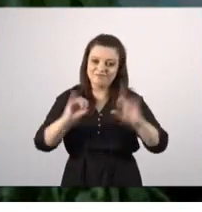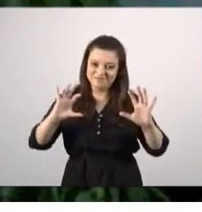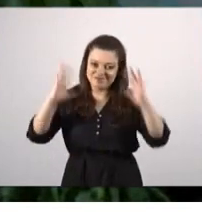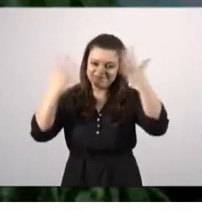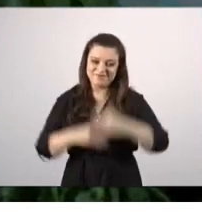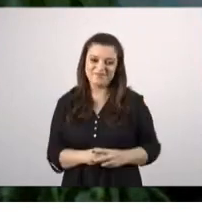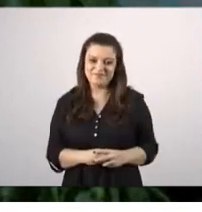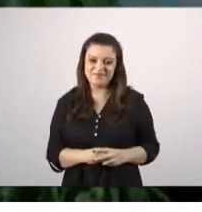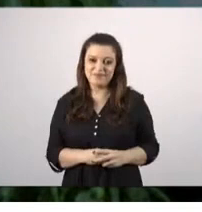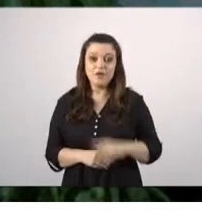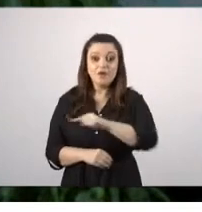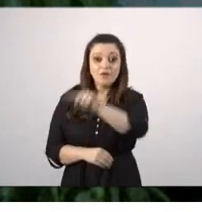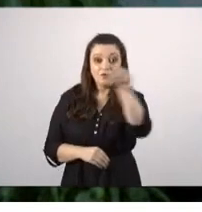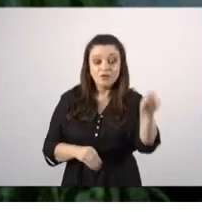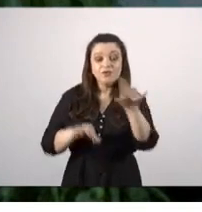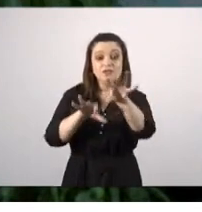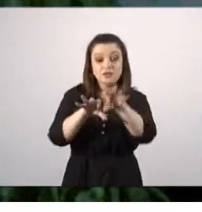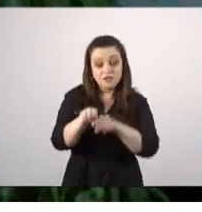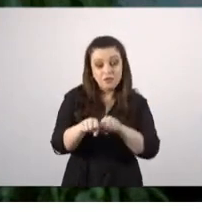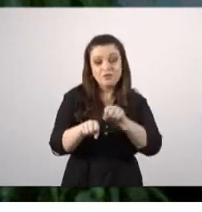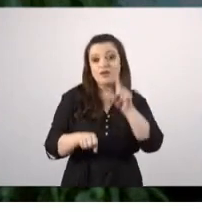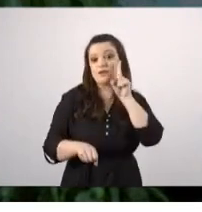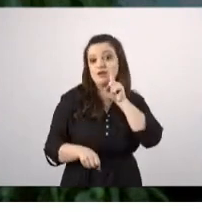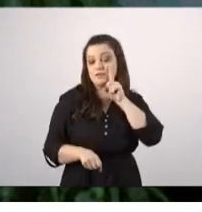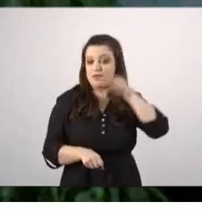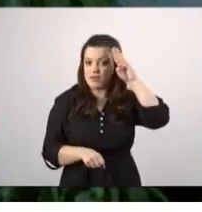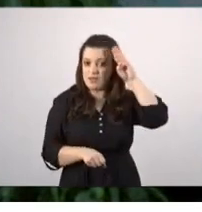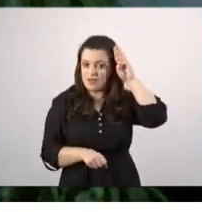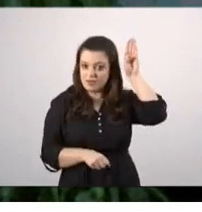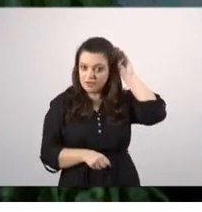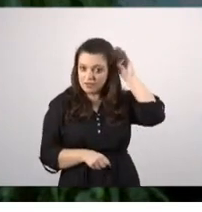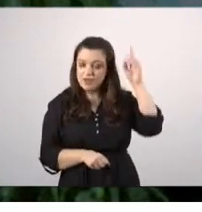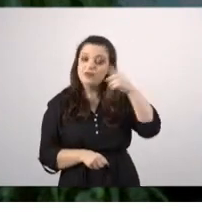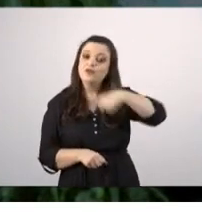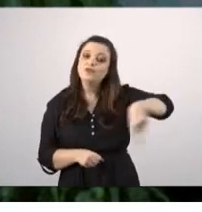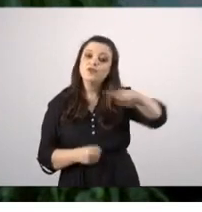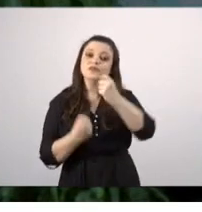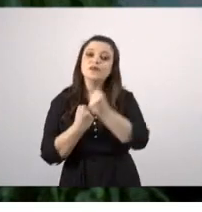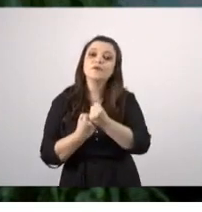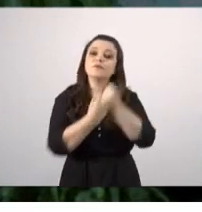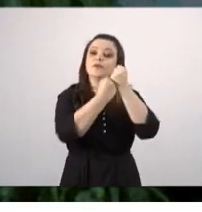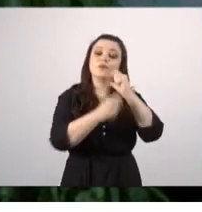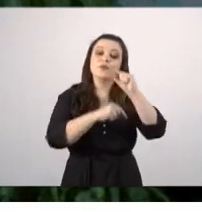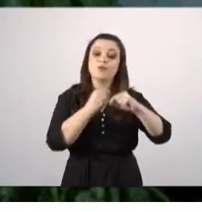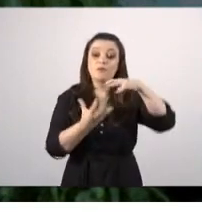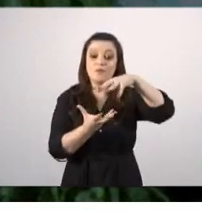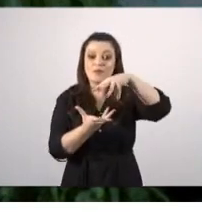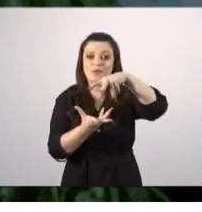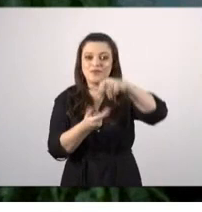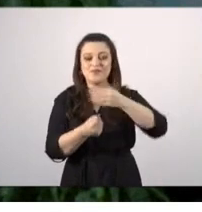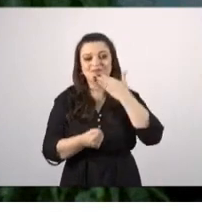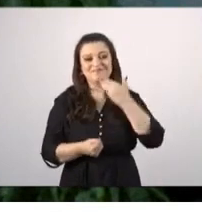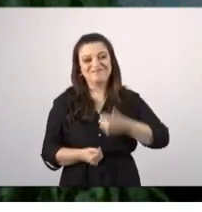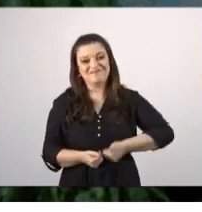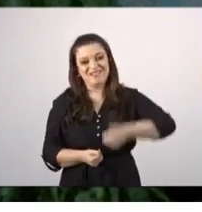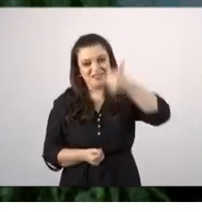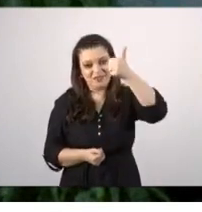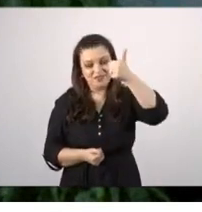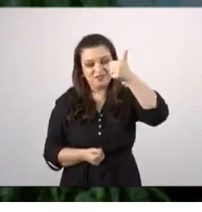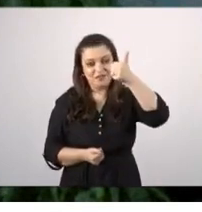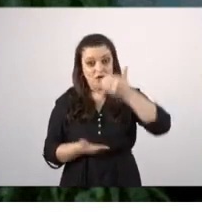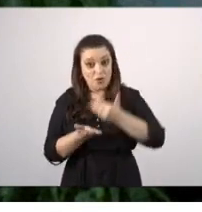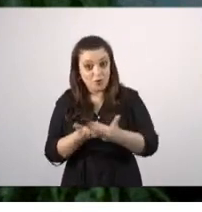Graduates of the American Academy, you have supporting you literally the force of the entire world, from